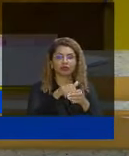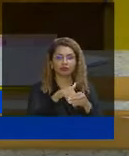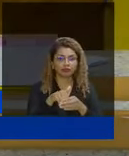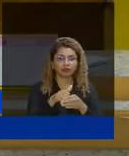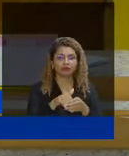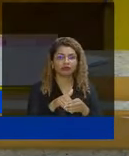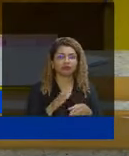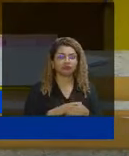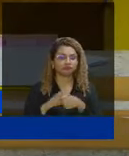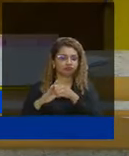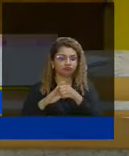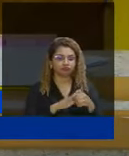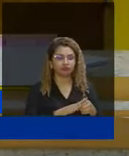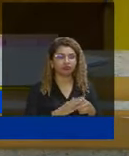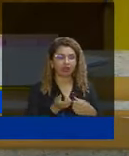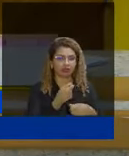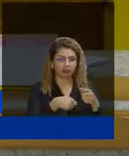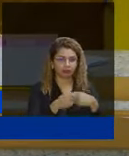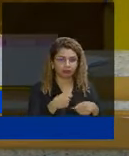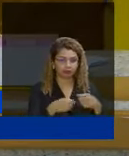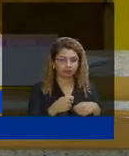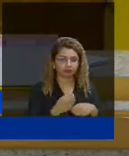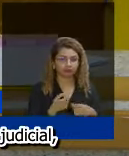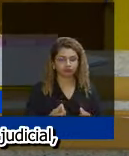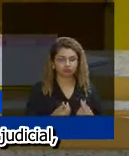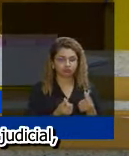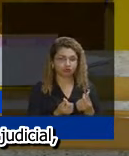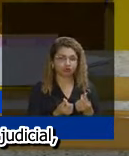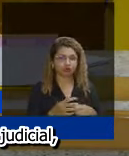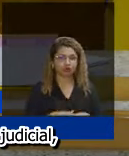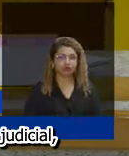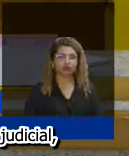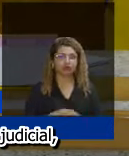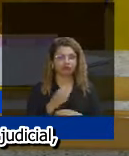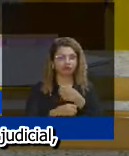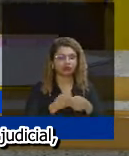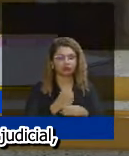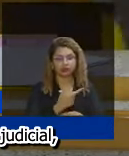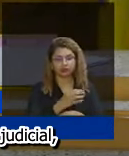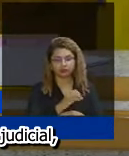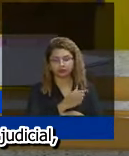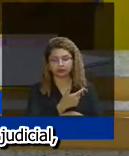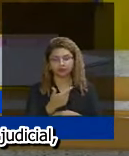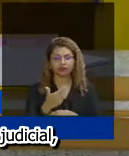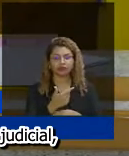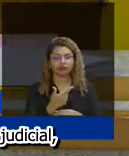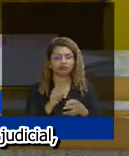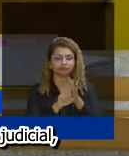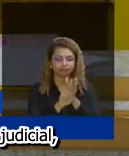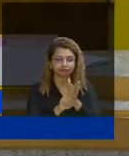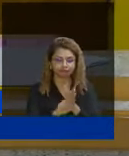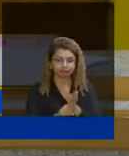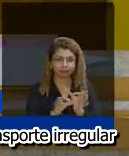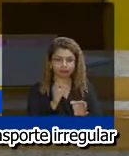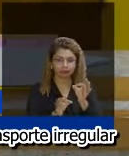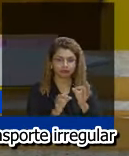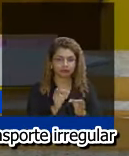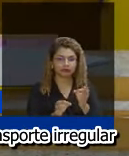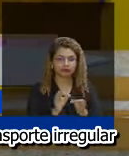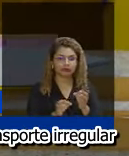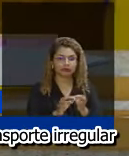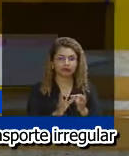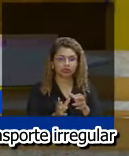conjunto, recebeu a seguinte ementa: Eleições 2022, representação e ação de investigação judicial,